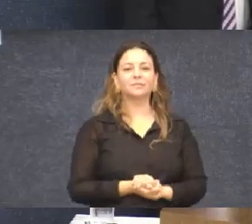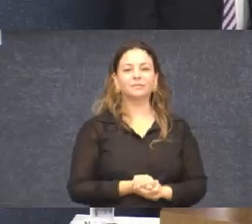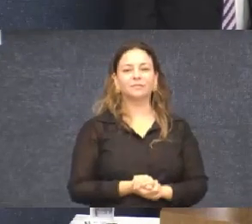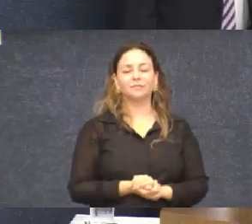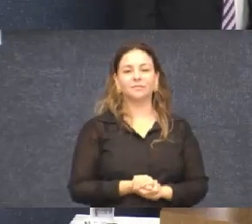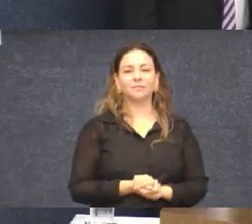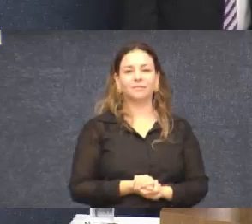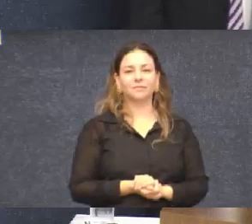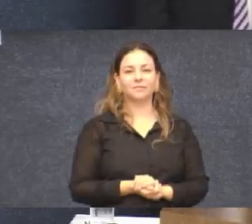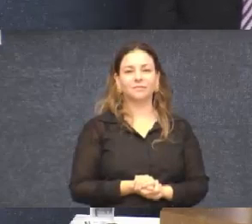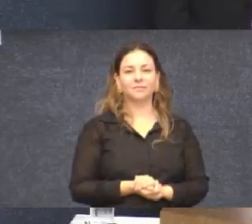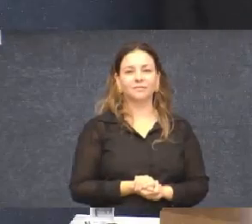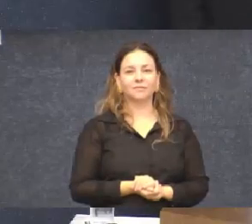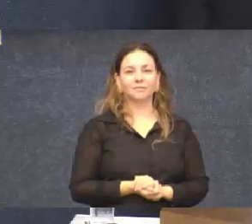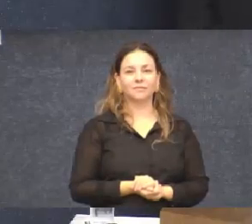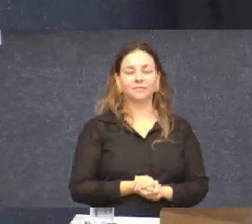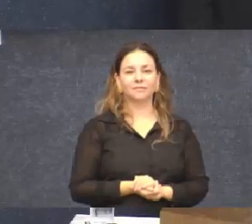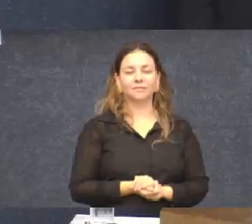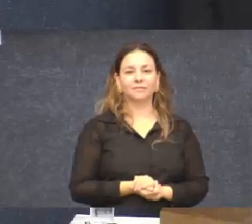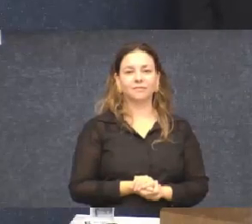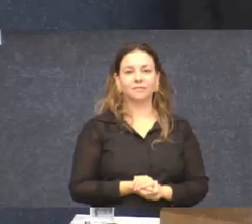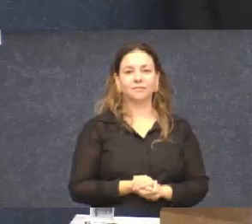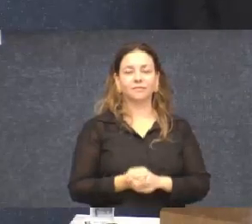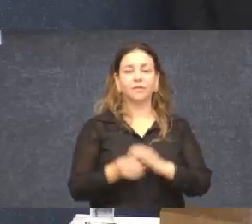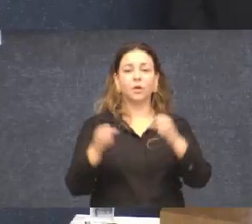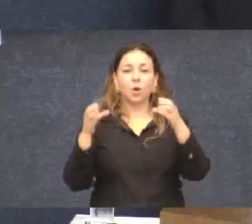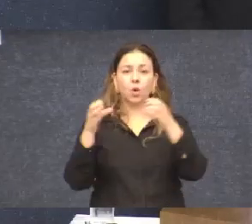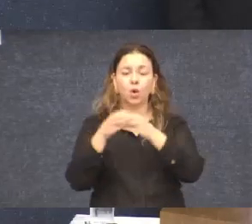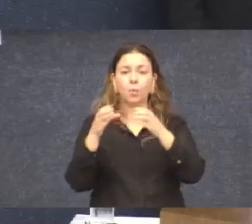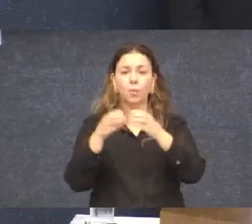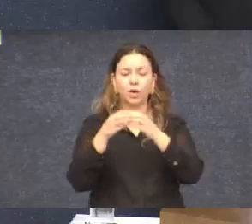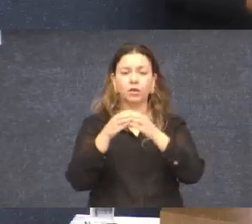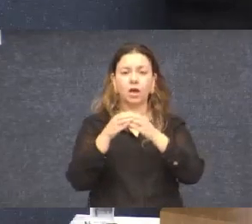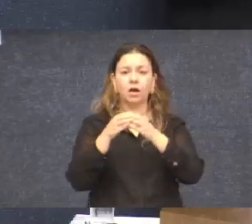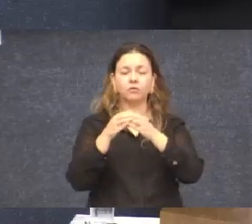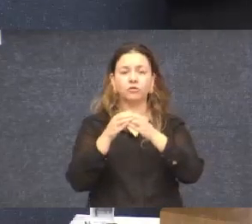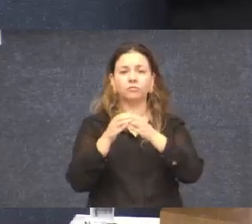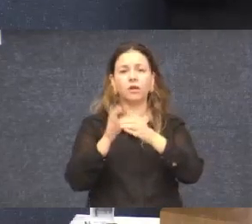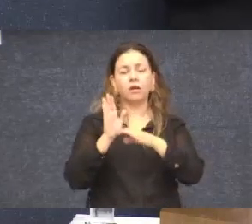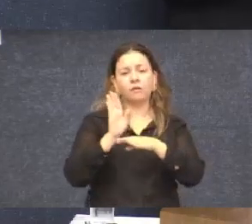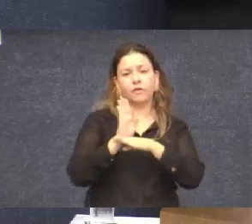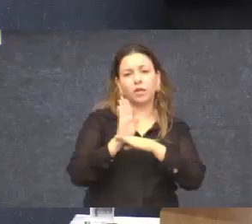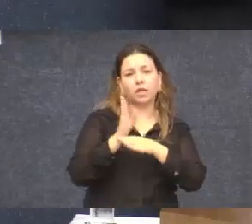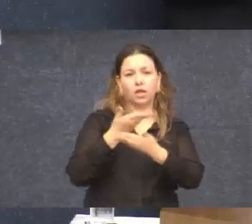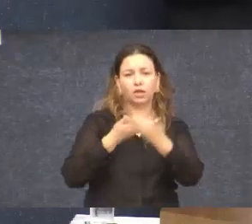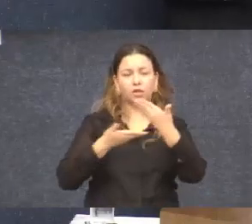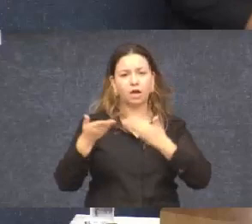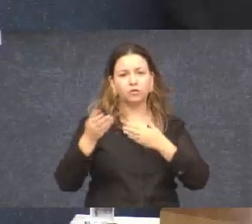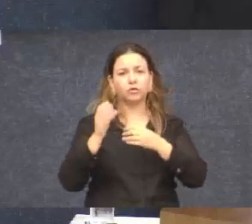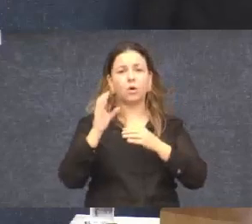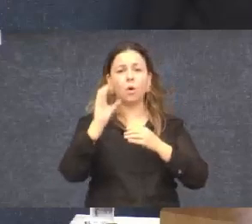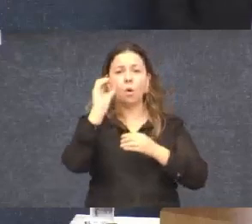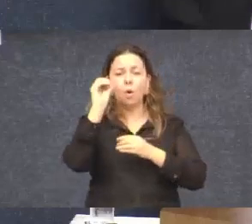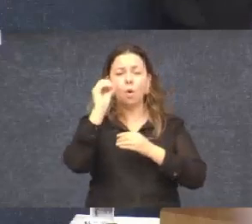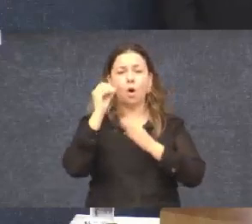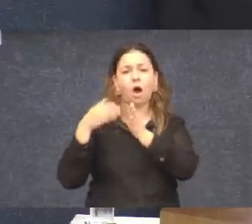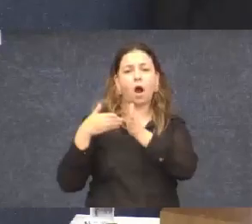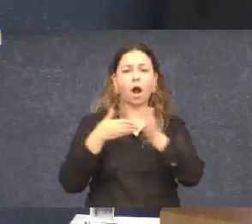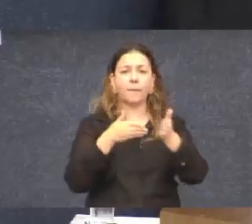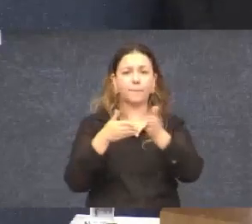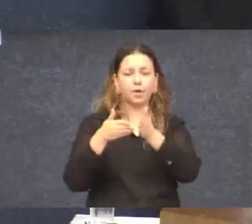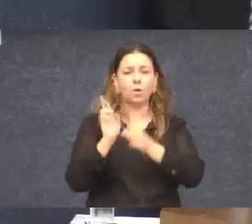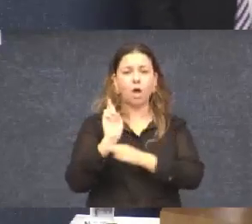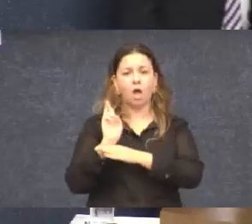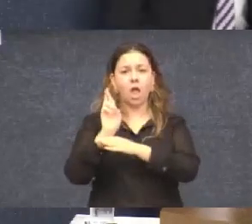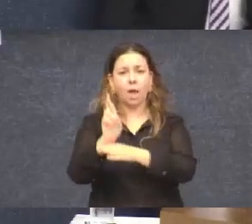assim ter amigos contigo em todas comunidade, as situações. Fraternidade ou caminho. A representada gente não pode pela ter irmã tudo. Anitta.